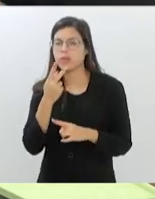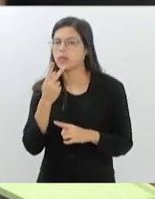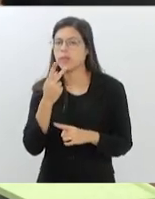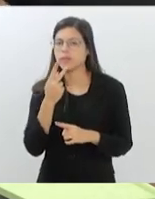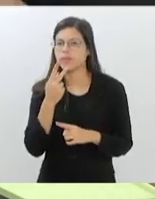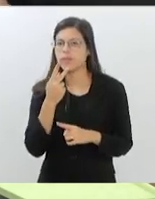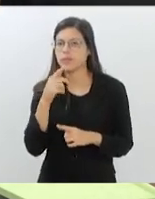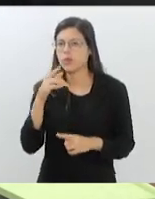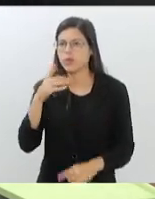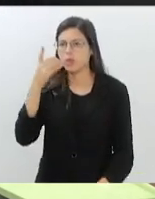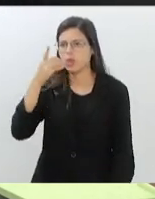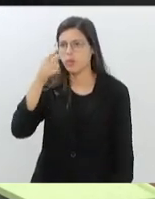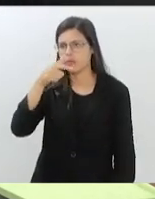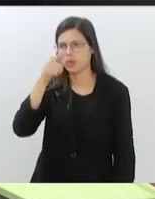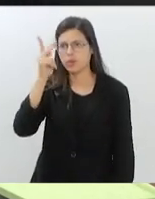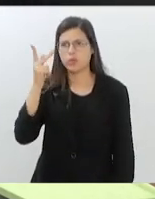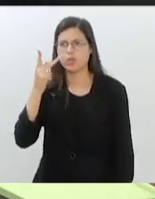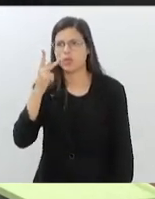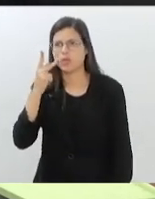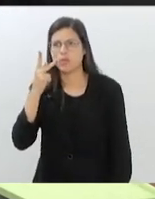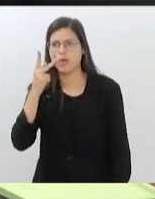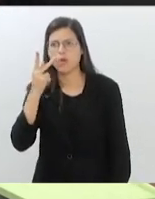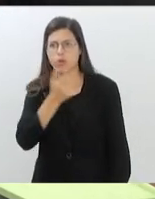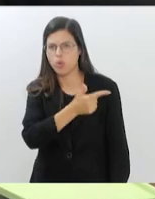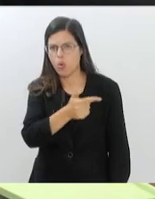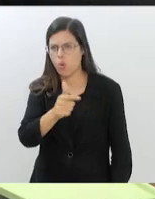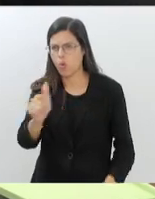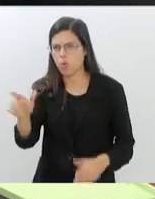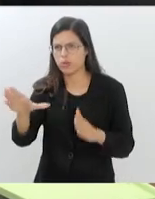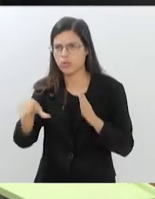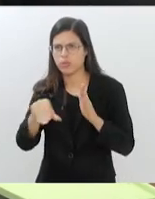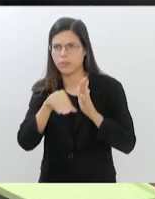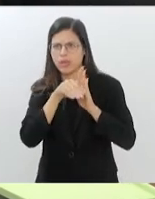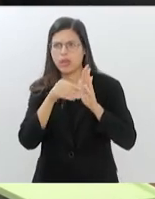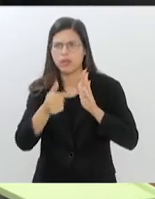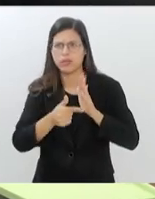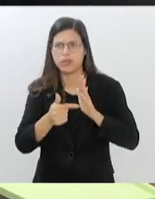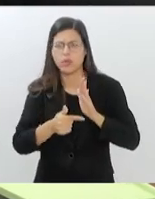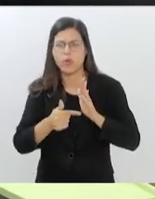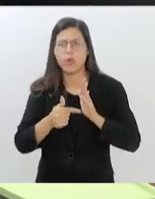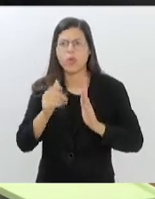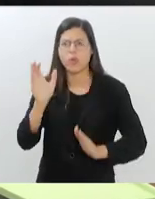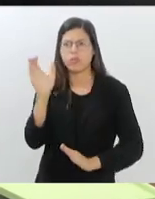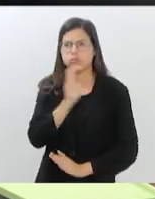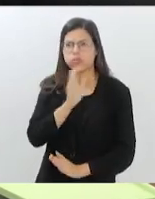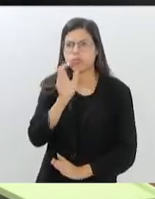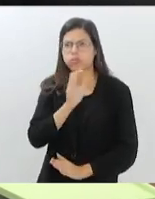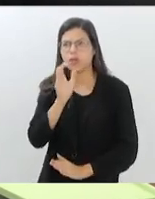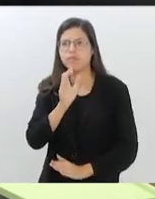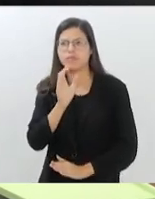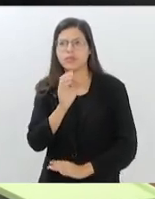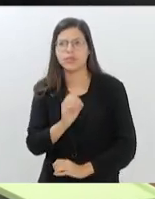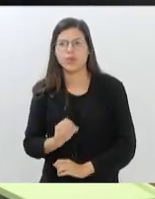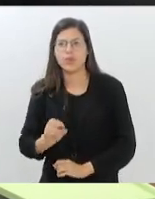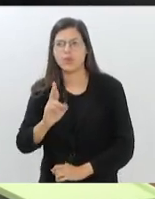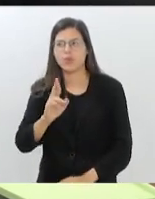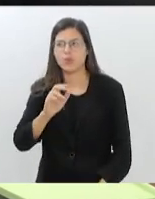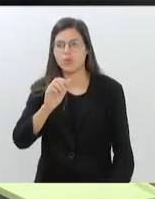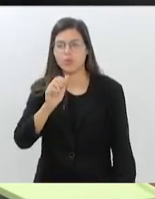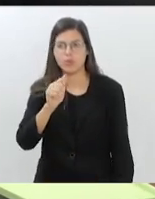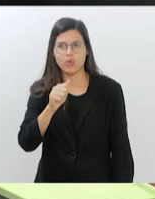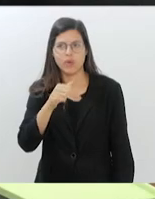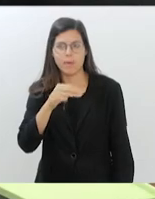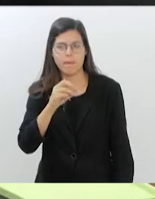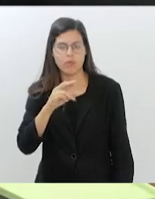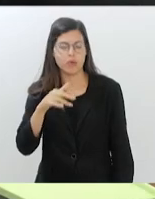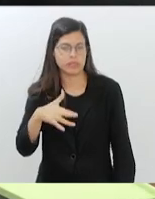Deputado Luiz Paulo e outros emendar segunda não tem nenhum problema com essa velocidade que o Dr Amorin tá incorporando eu tô dizendo que ele